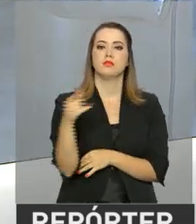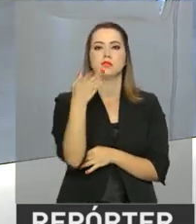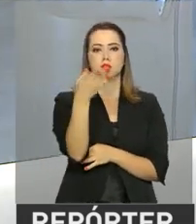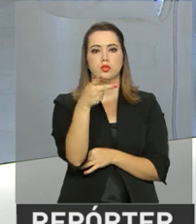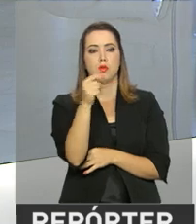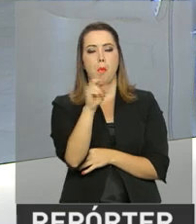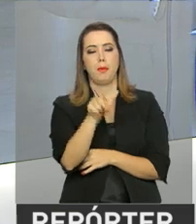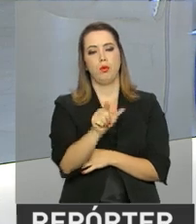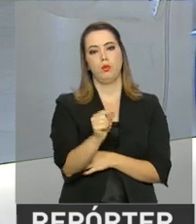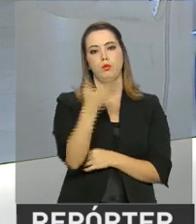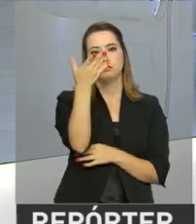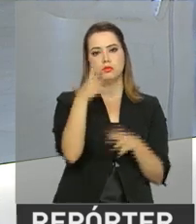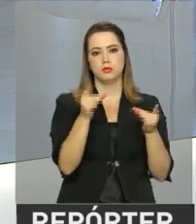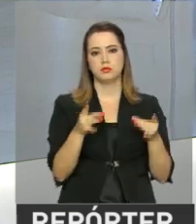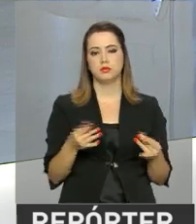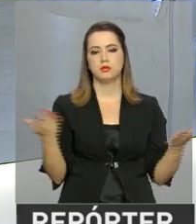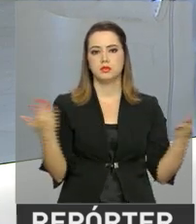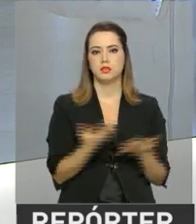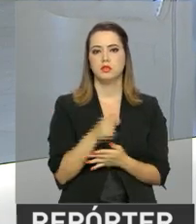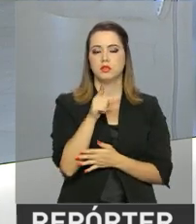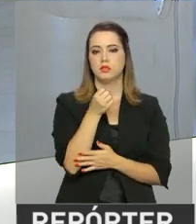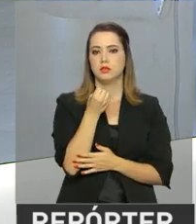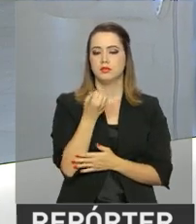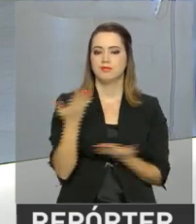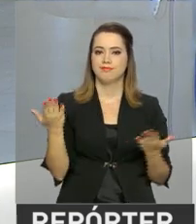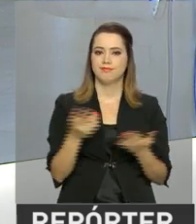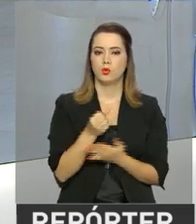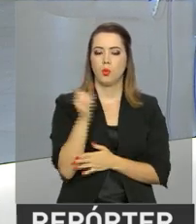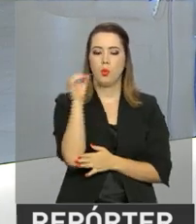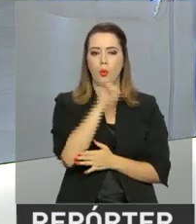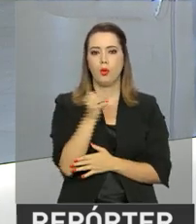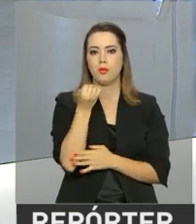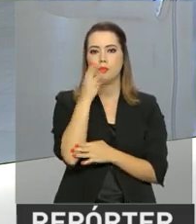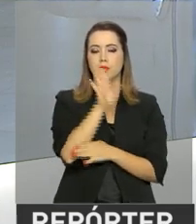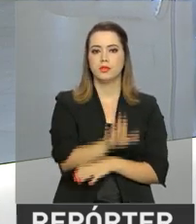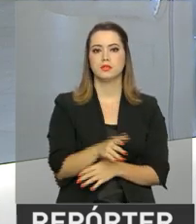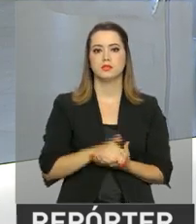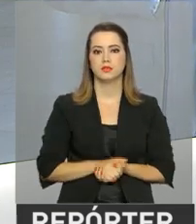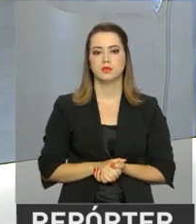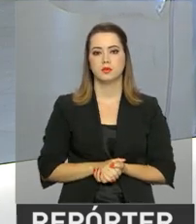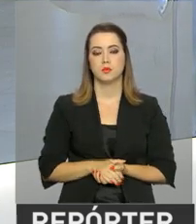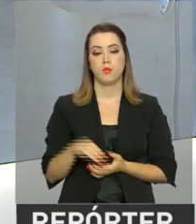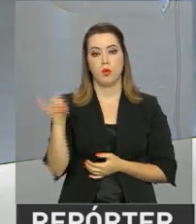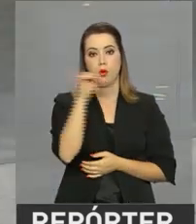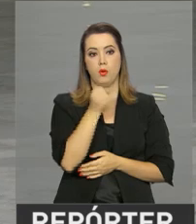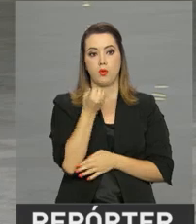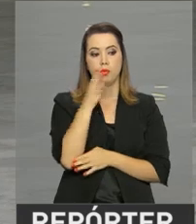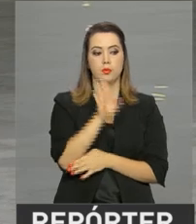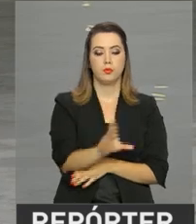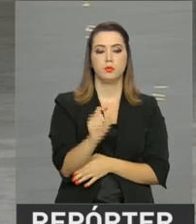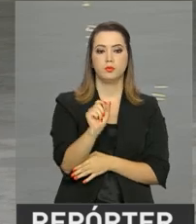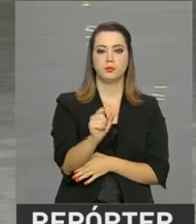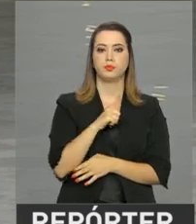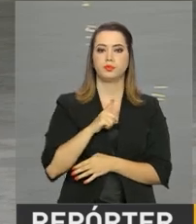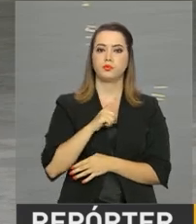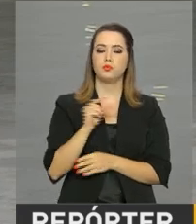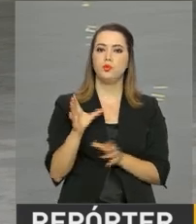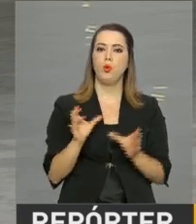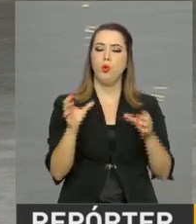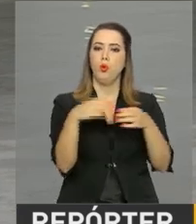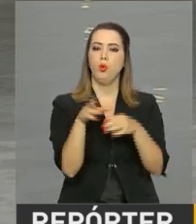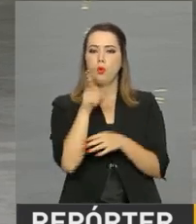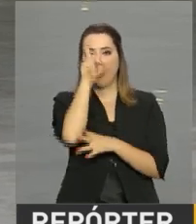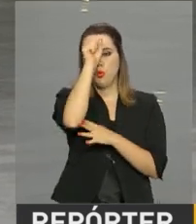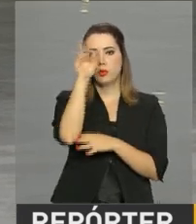no Palácio Planalto, tem as informações para a gente ao vivo. Oi, Paulo, boa tarde. Olá, Leandro, boa tarde. Os agentes da